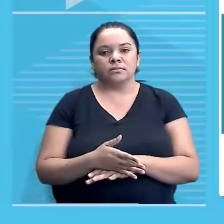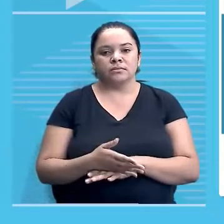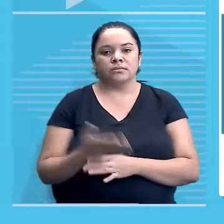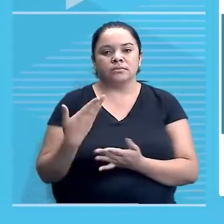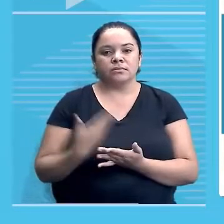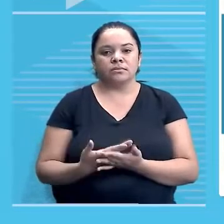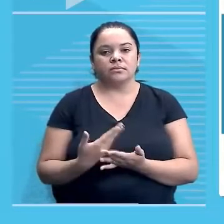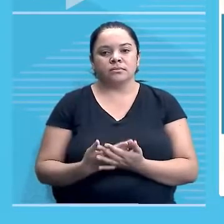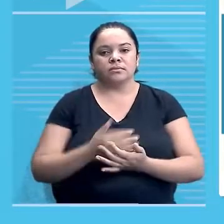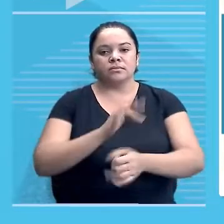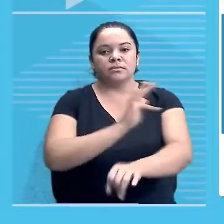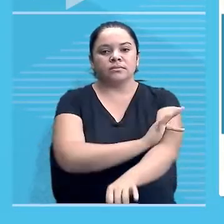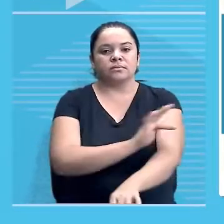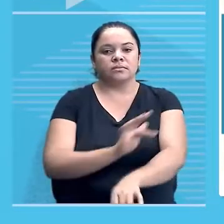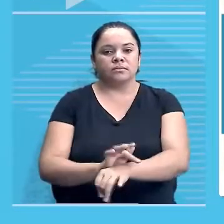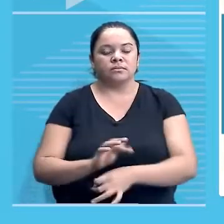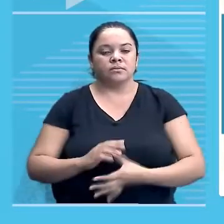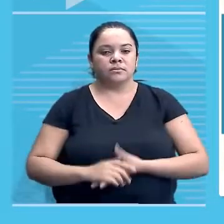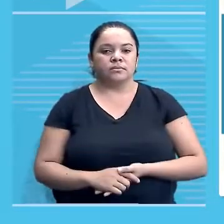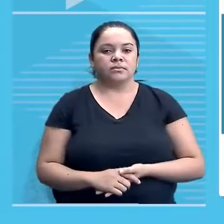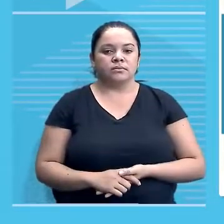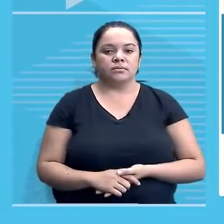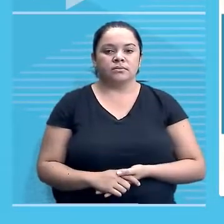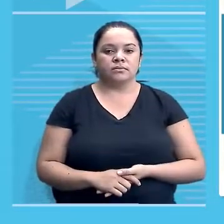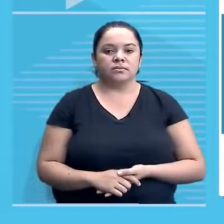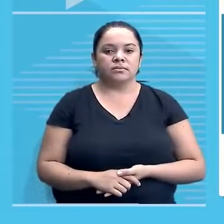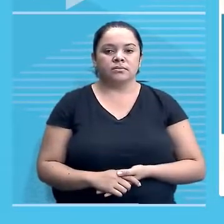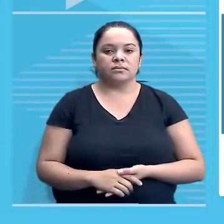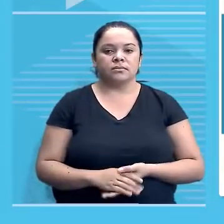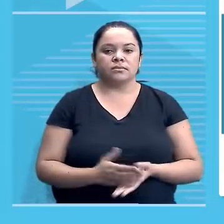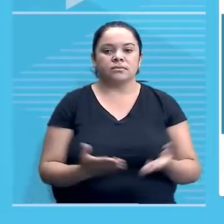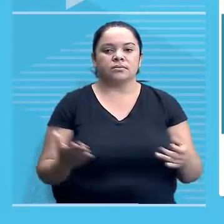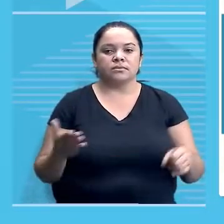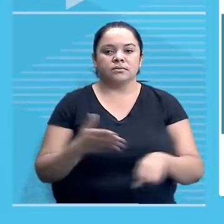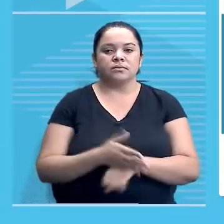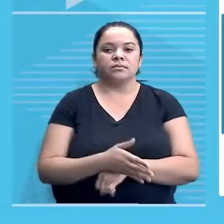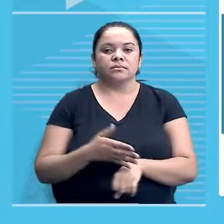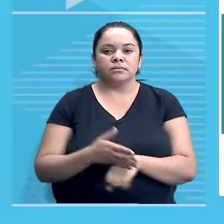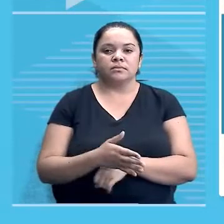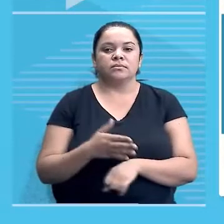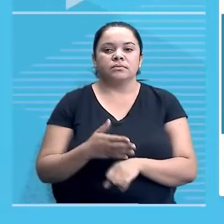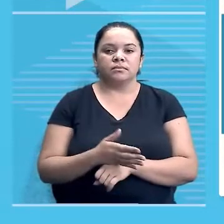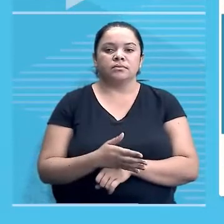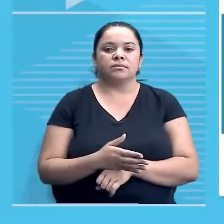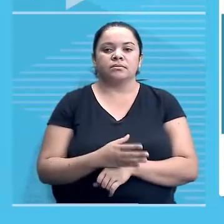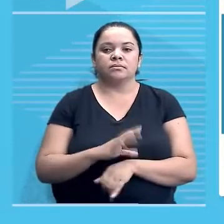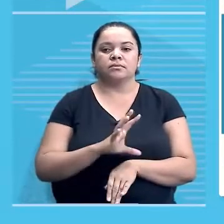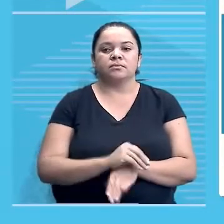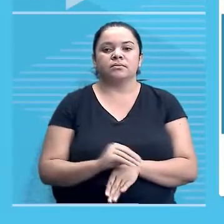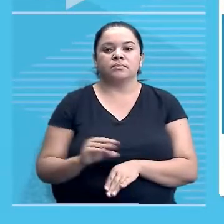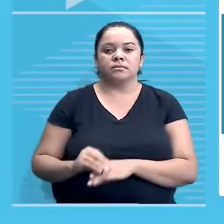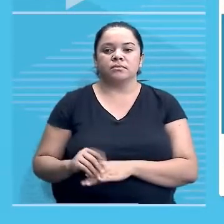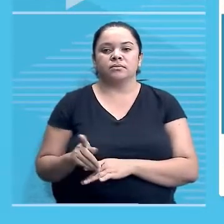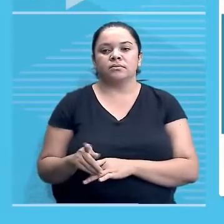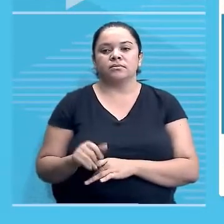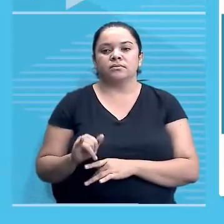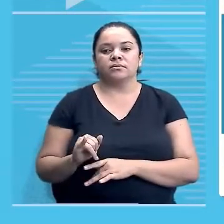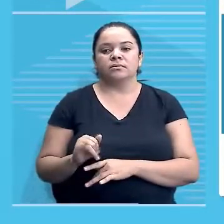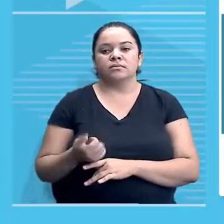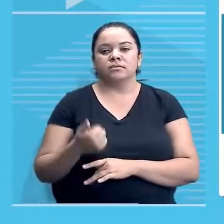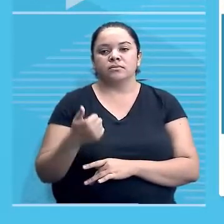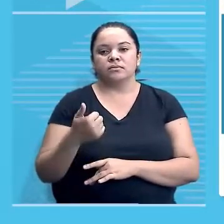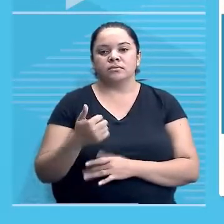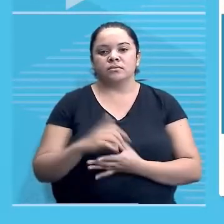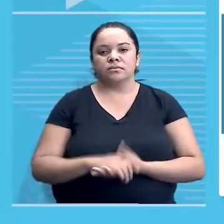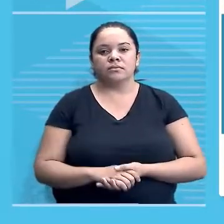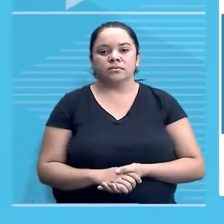aula de física, beleza? Galerinha que nos acompanha pelo canal Seduc P1, né? Pelo